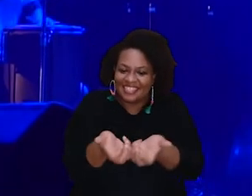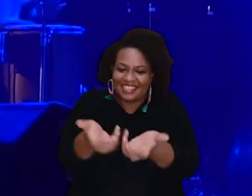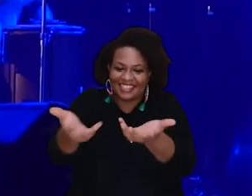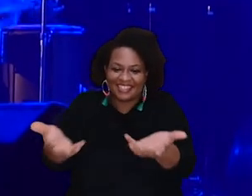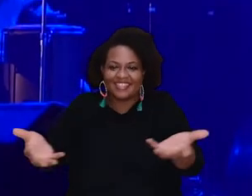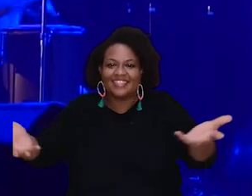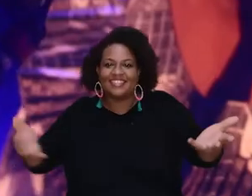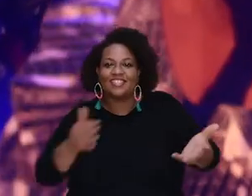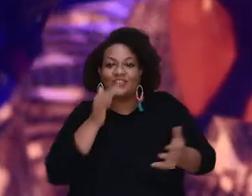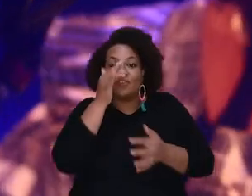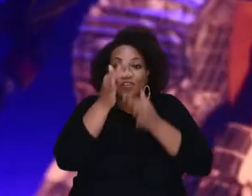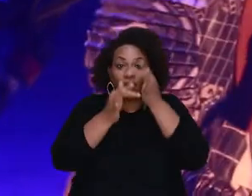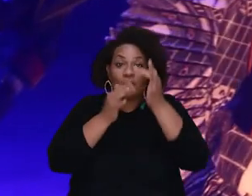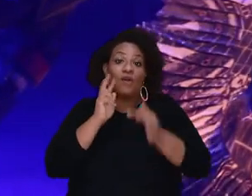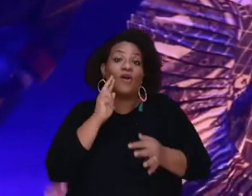Iemanjá eu vou